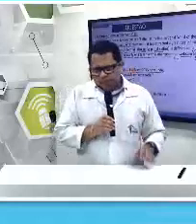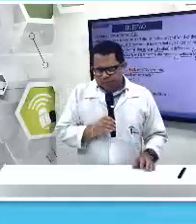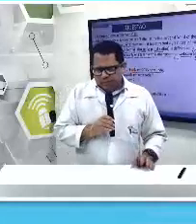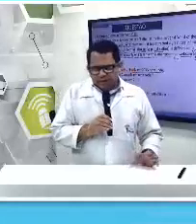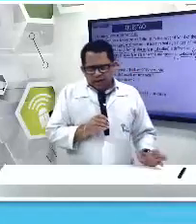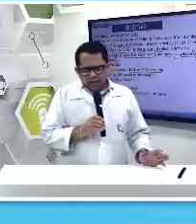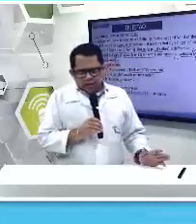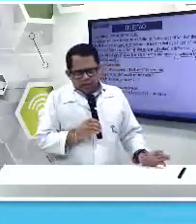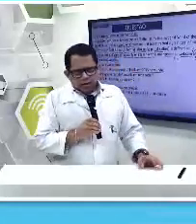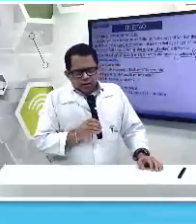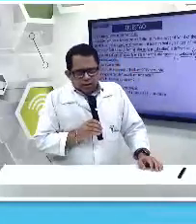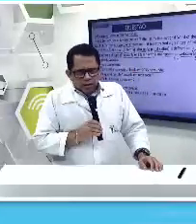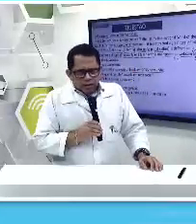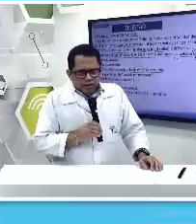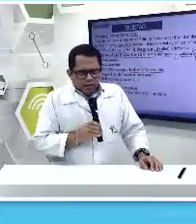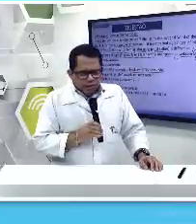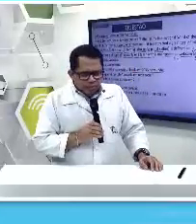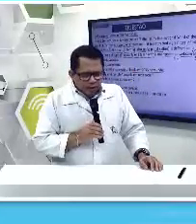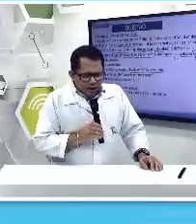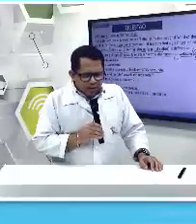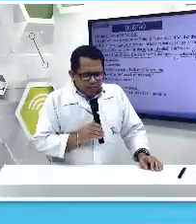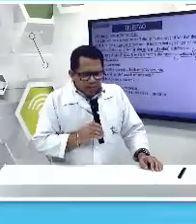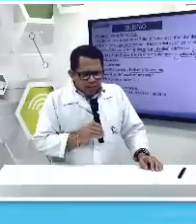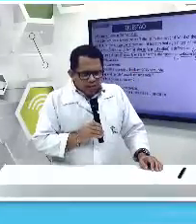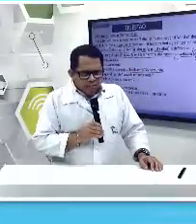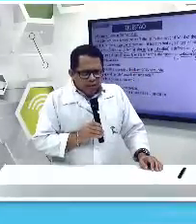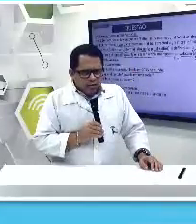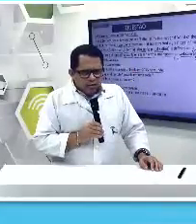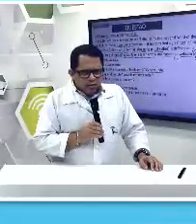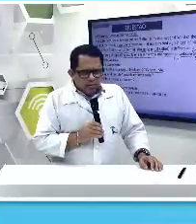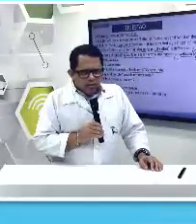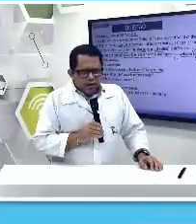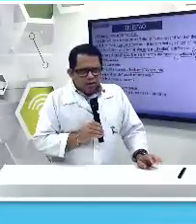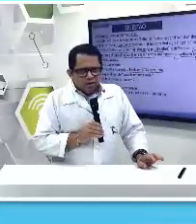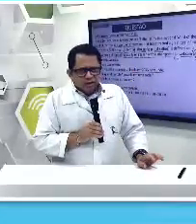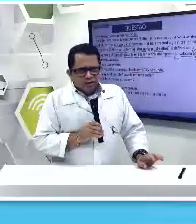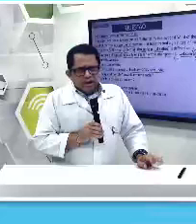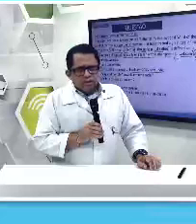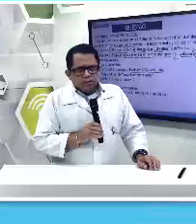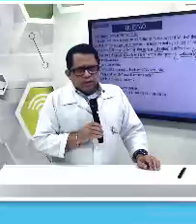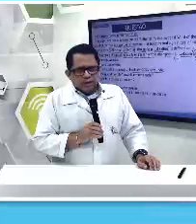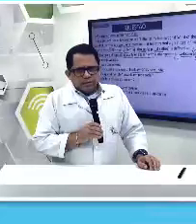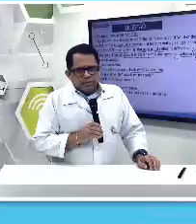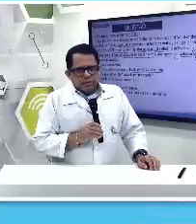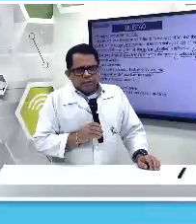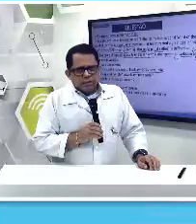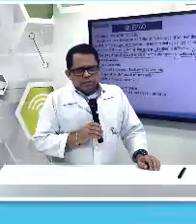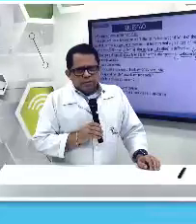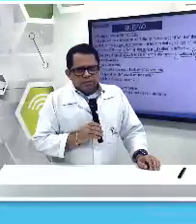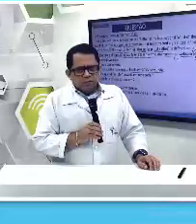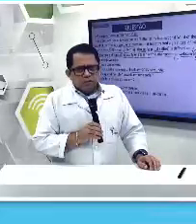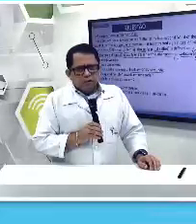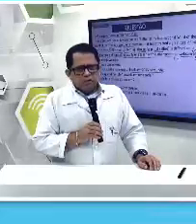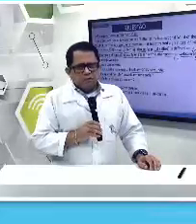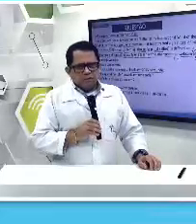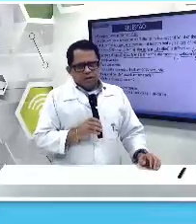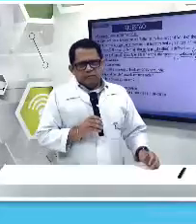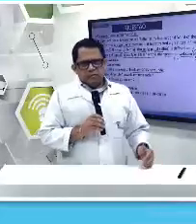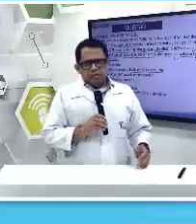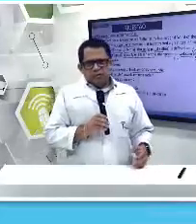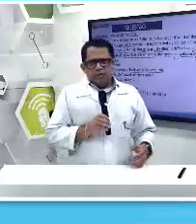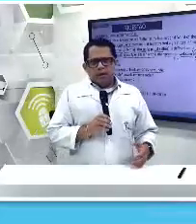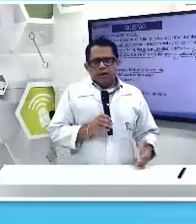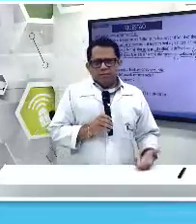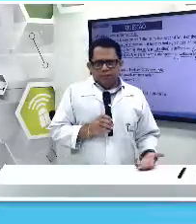que saíram em em vestibulares falando sobre tragédias que acontece com aquele as pessoas que